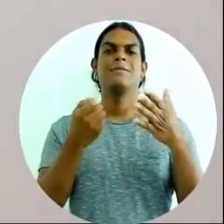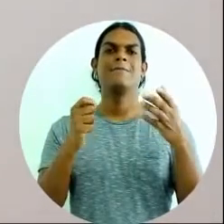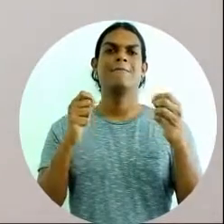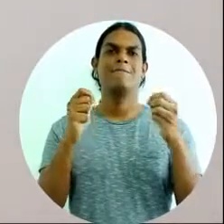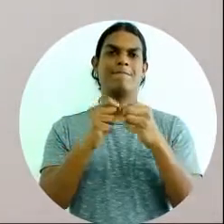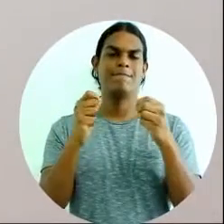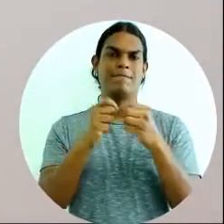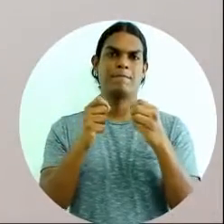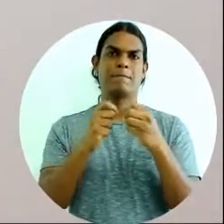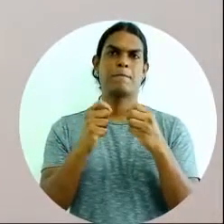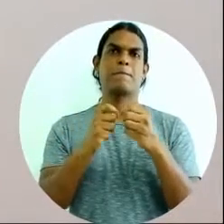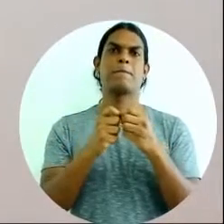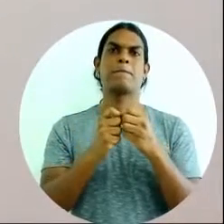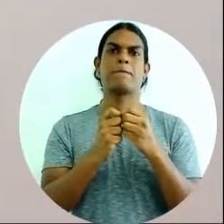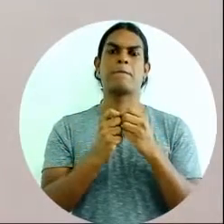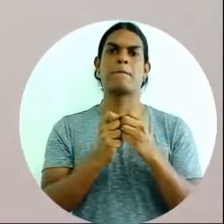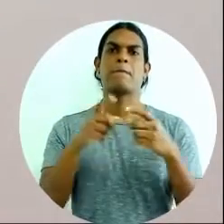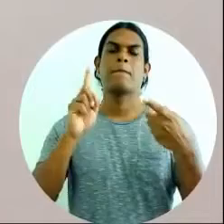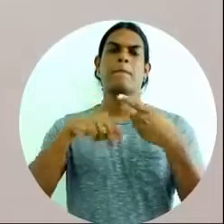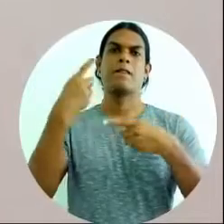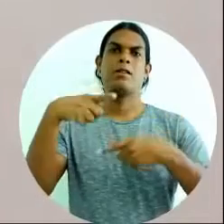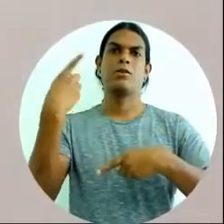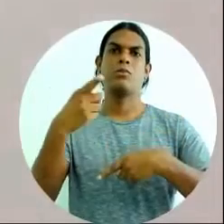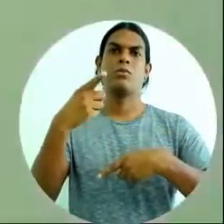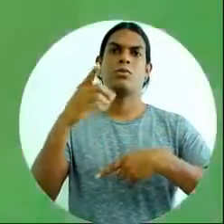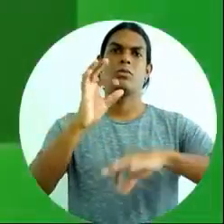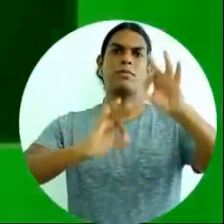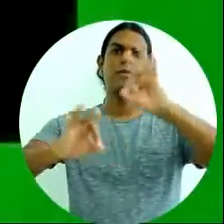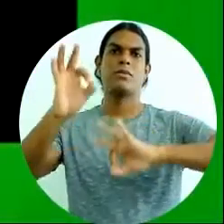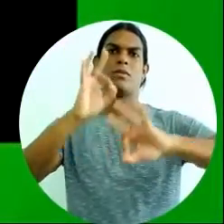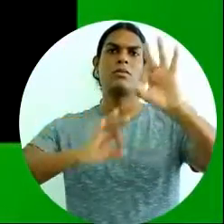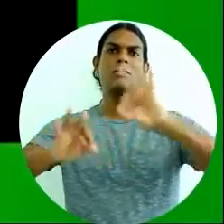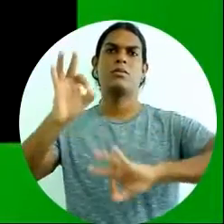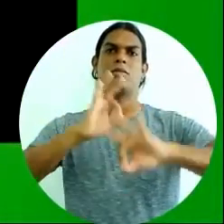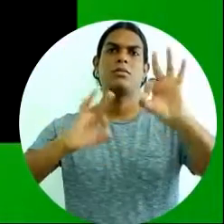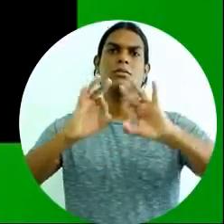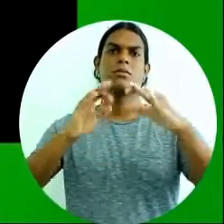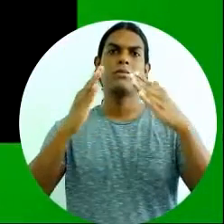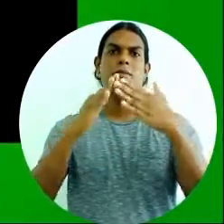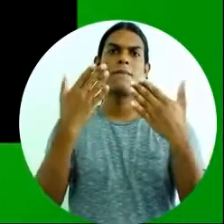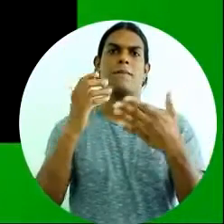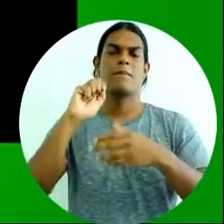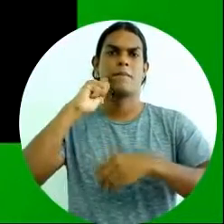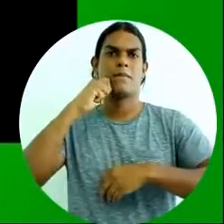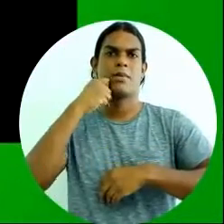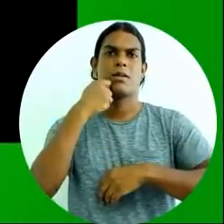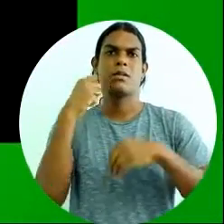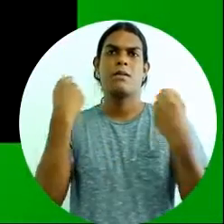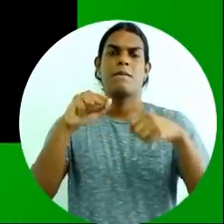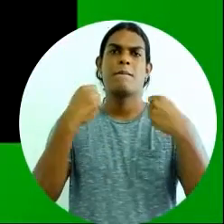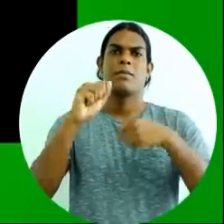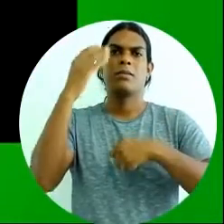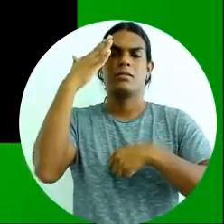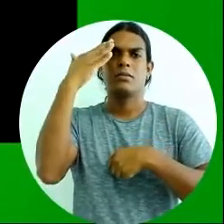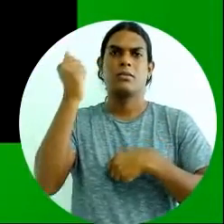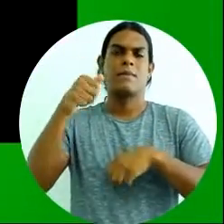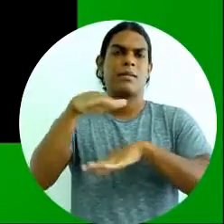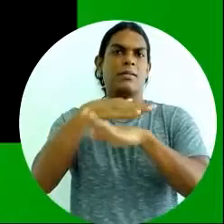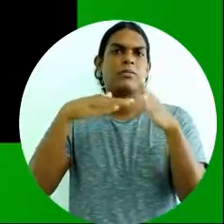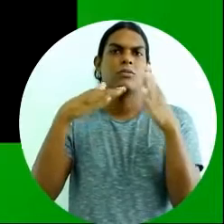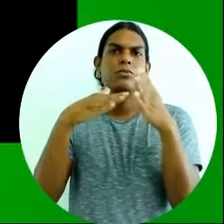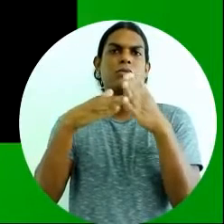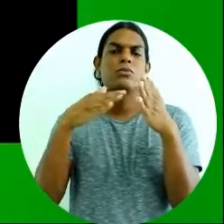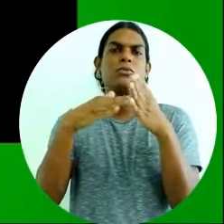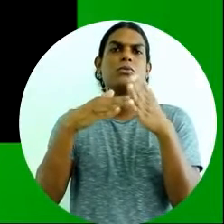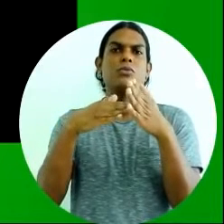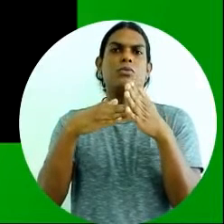meta. Em seguida, ocorre a organização. A padaria, a panificadora, ela precisa